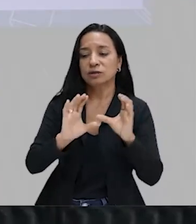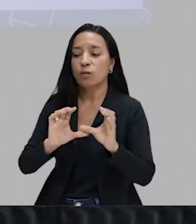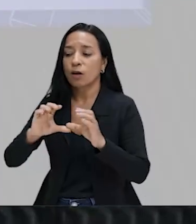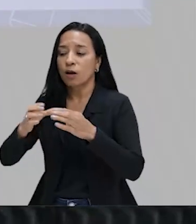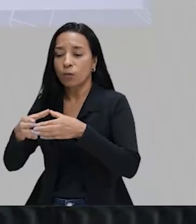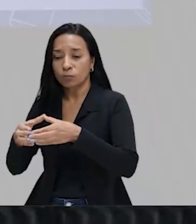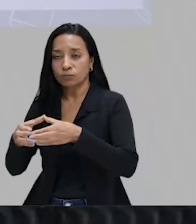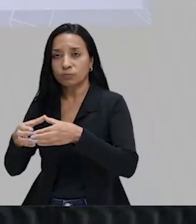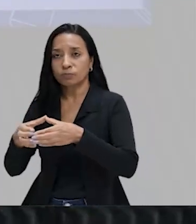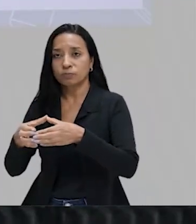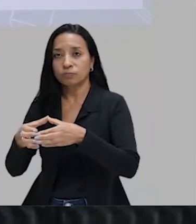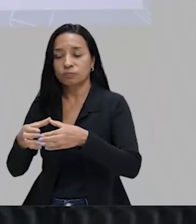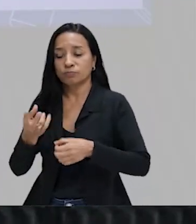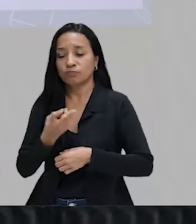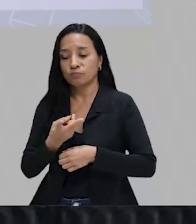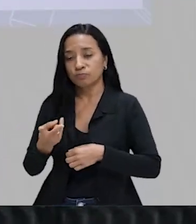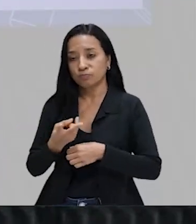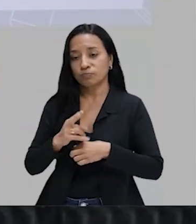para outra.